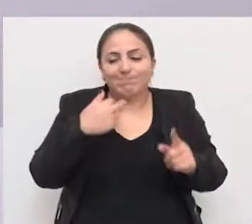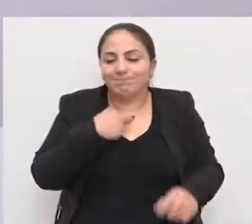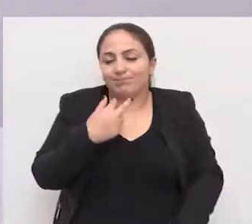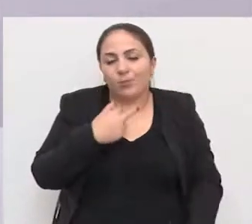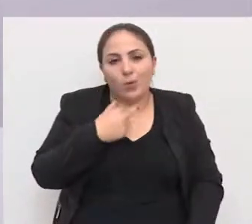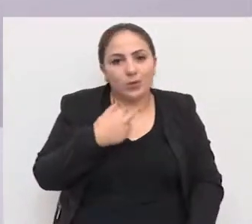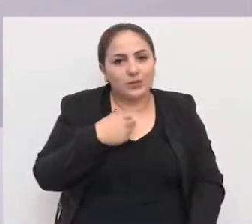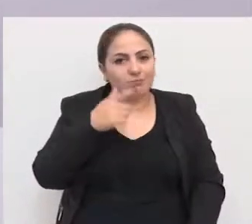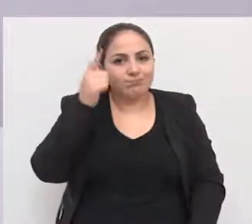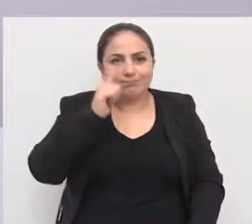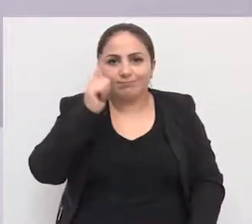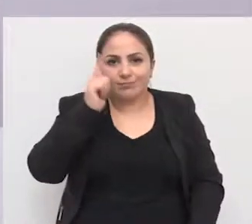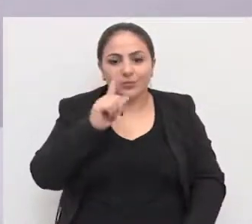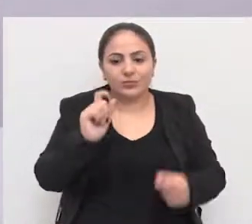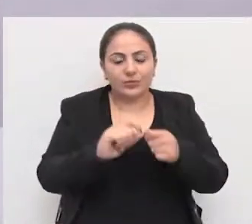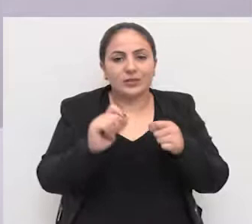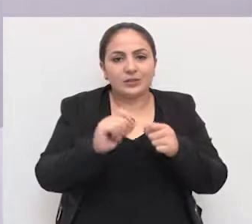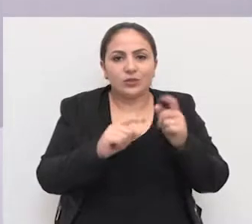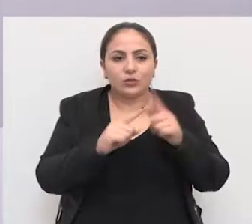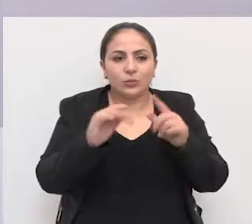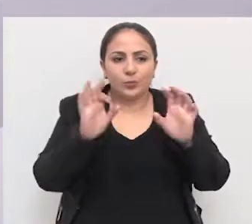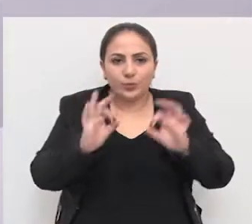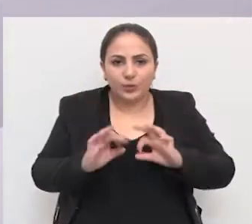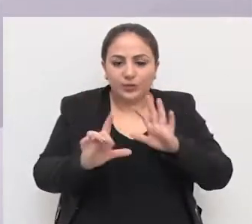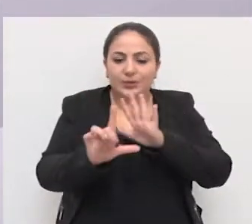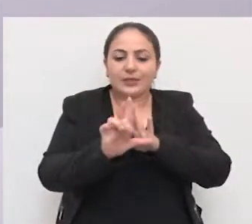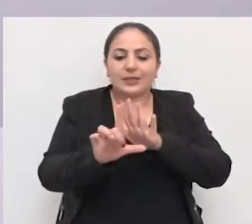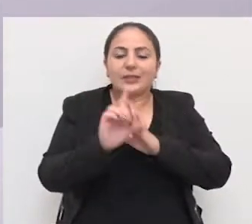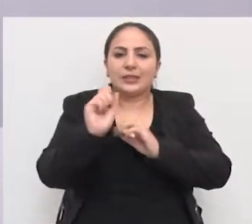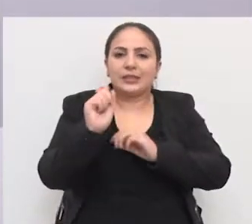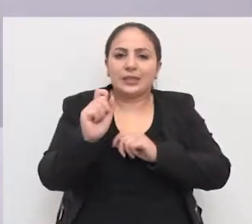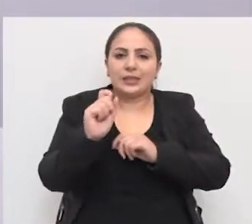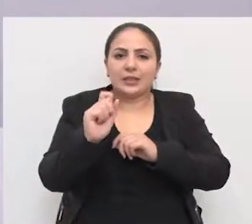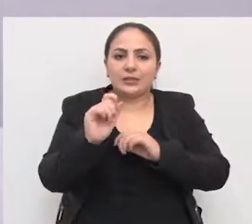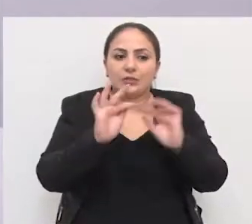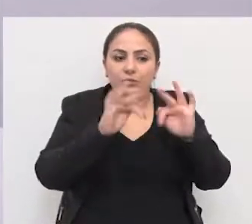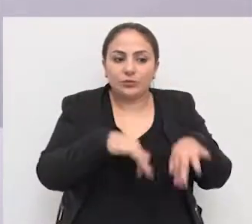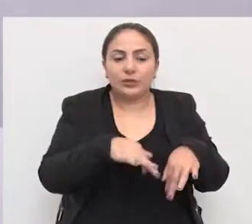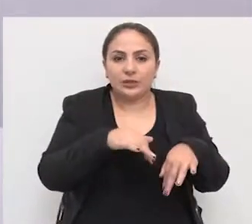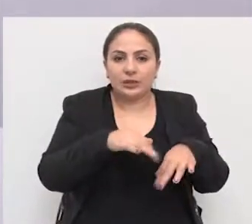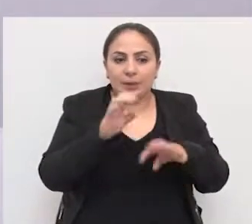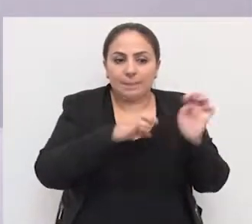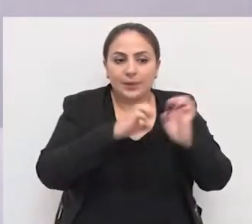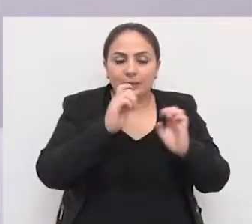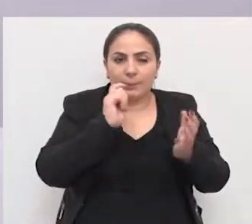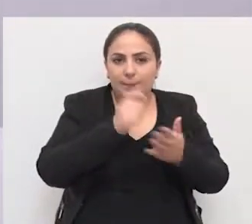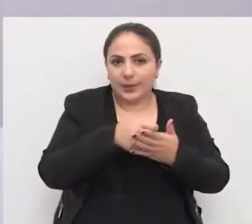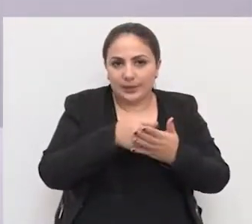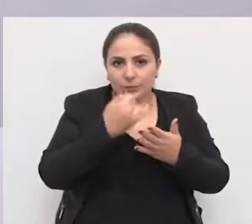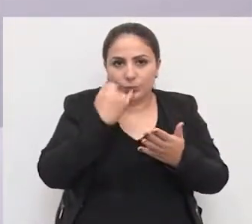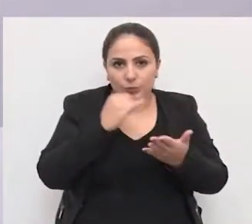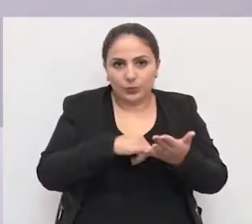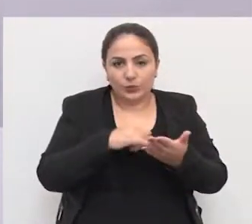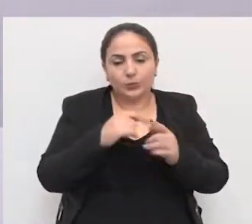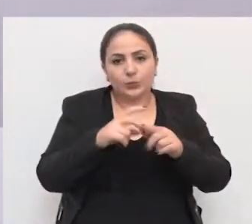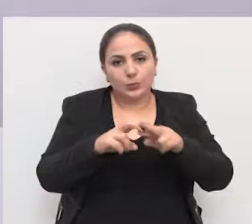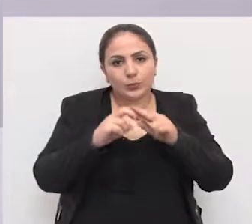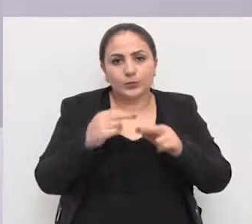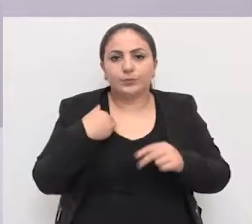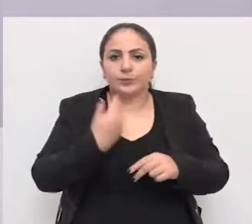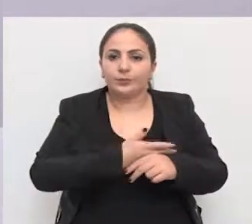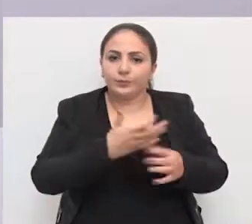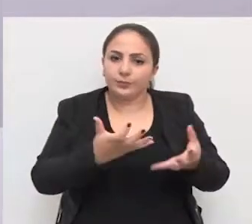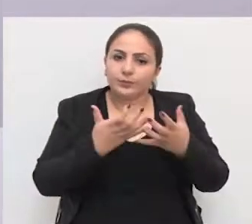não pode e também não podemos fazer algum tipo de projeto de lei eximindo as empresas desse pagamento, Então a